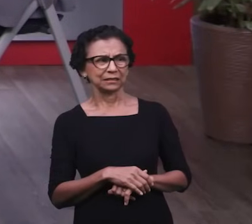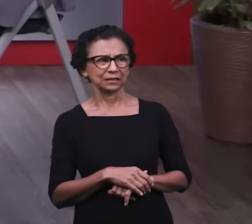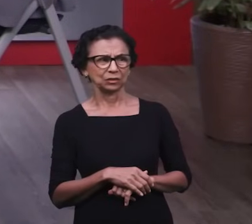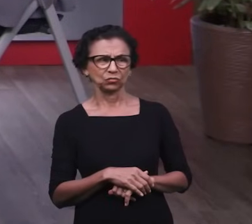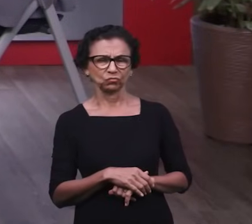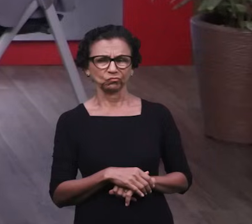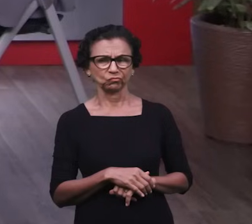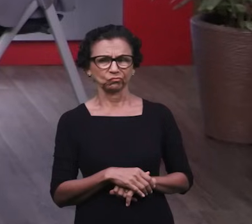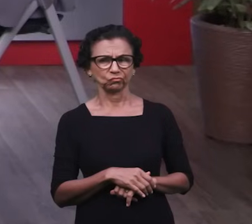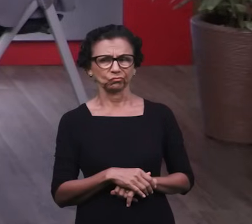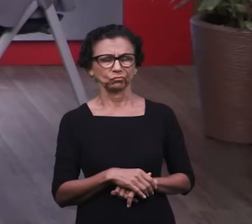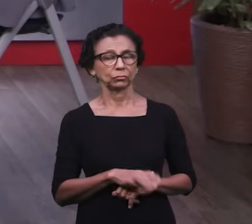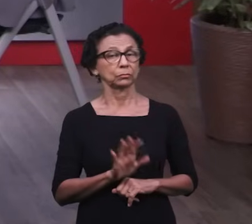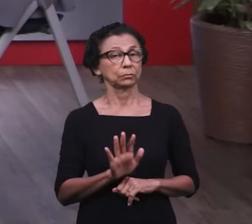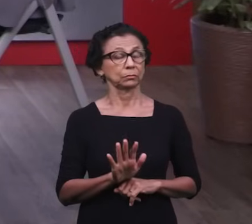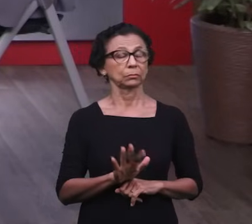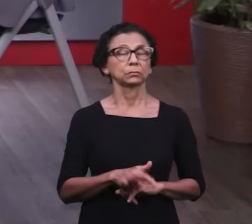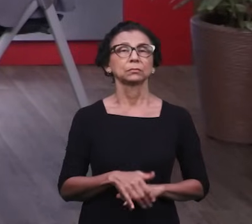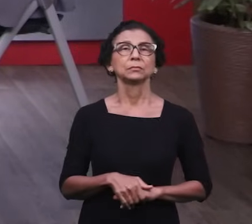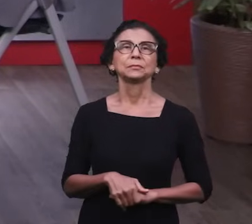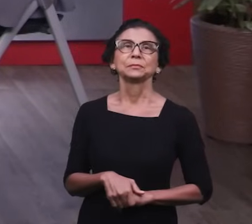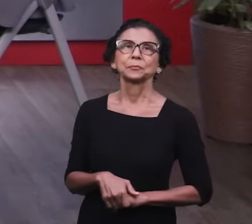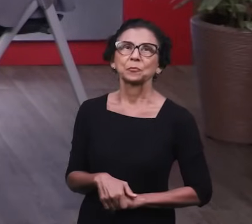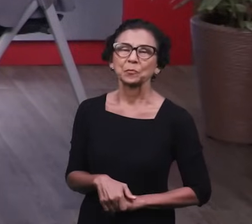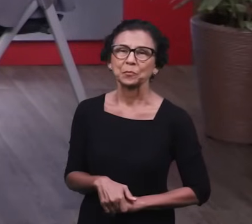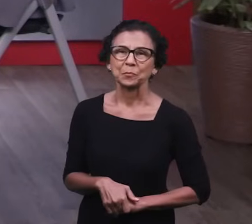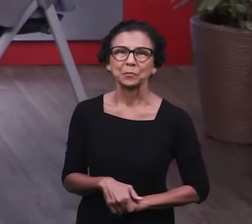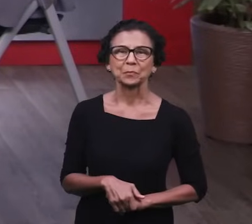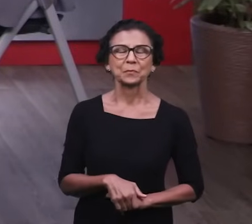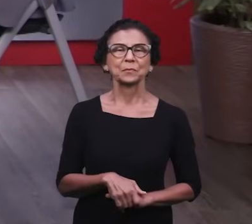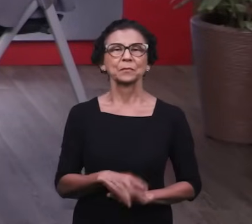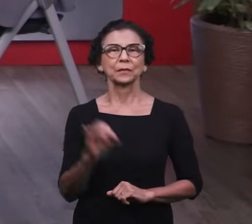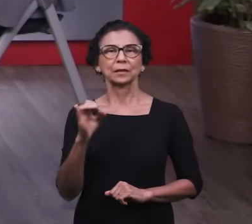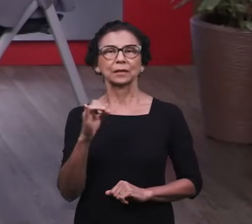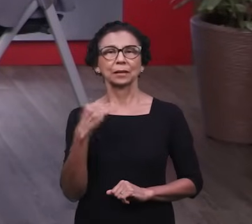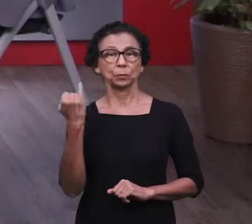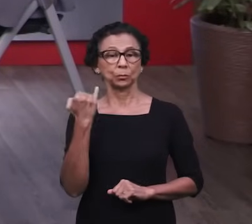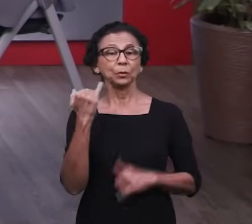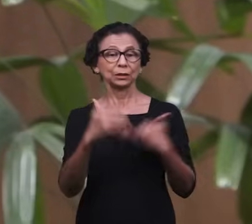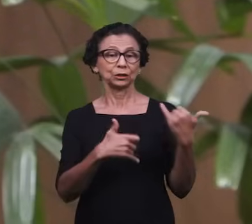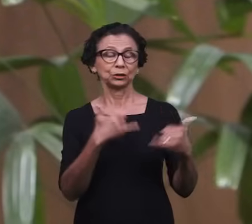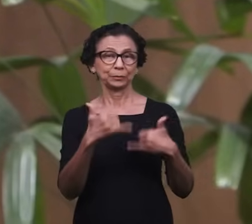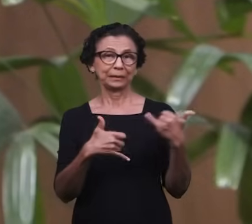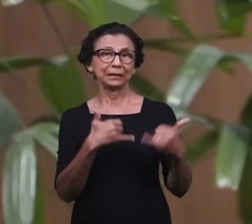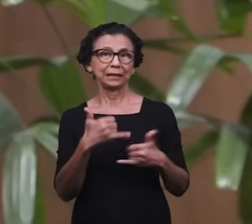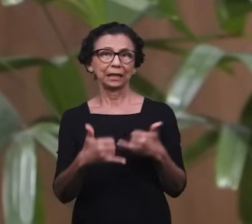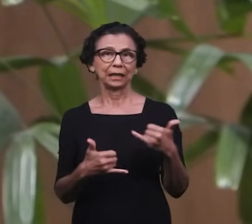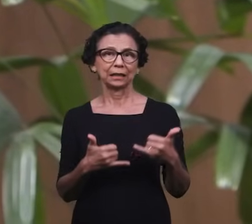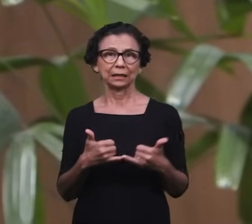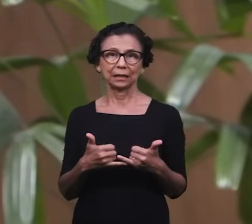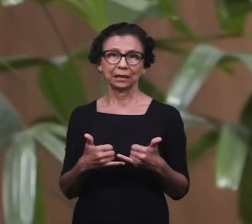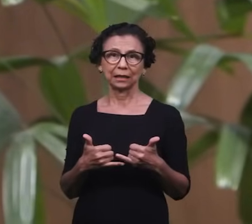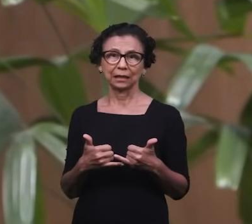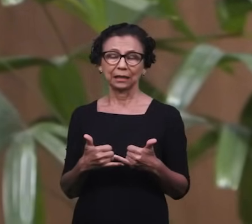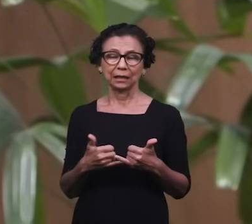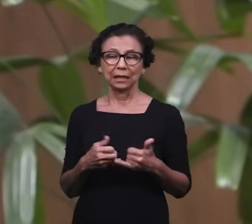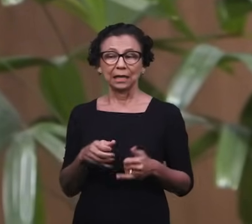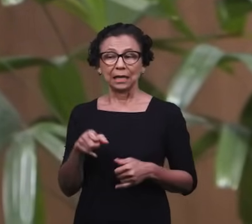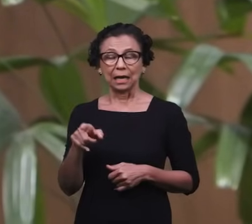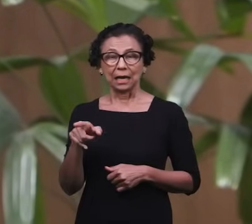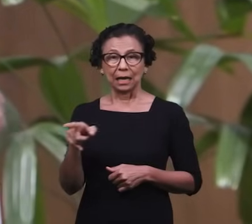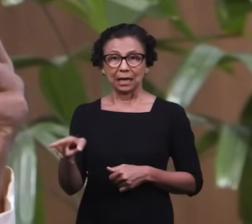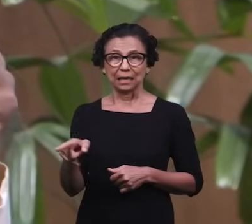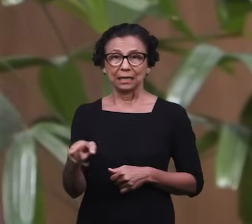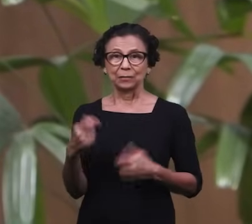coisa séria. É muito importante brincar. E quando chega no autismo, a gente observa que, sem a presença do objeto,